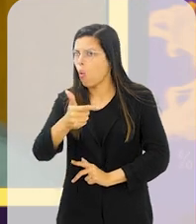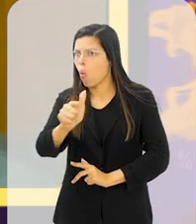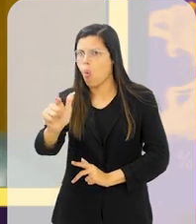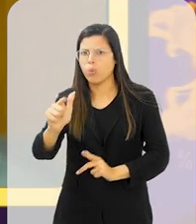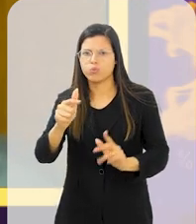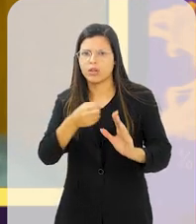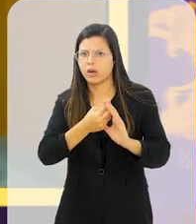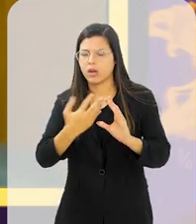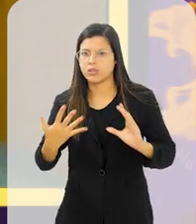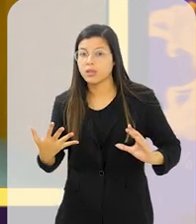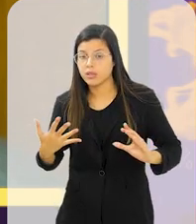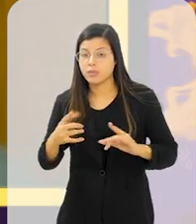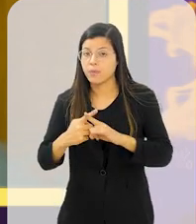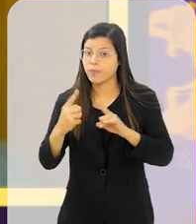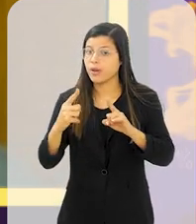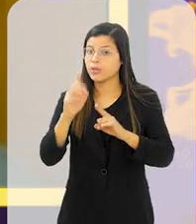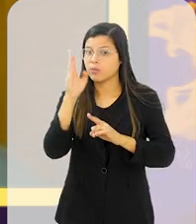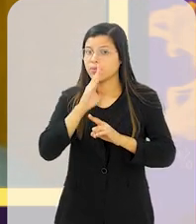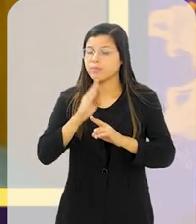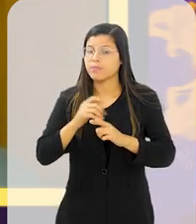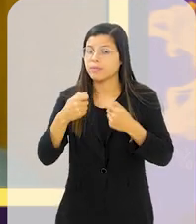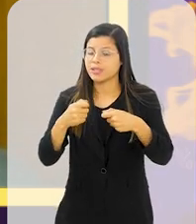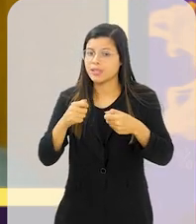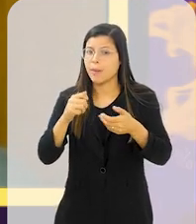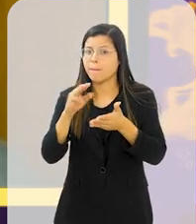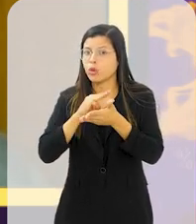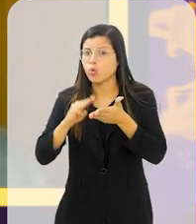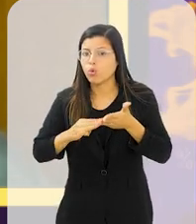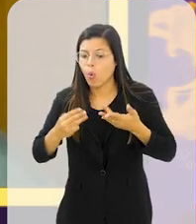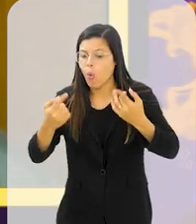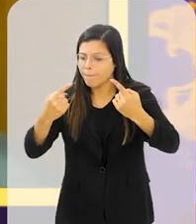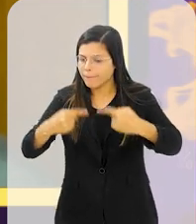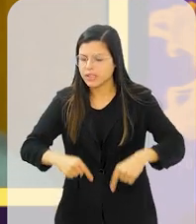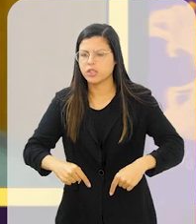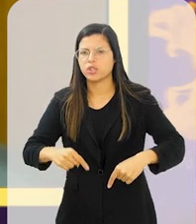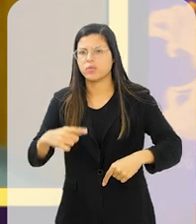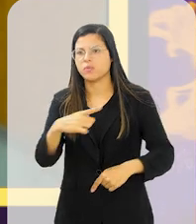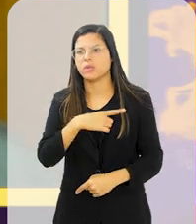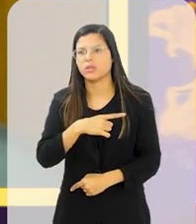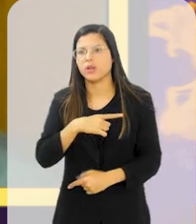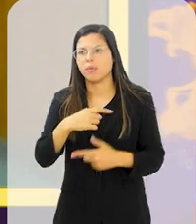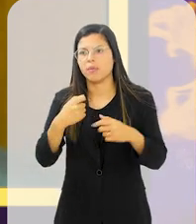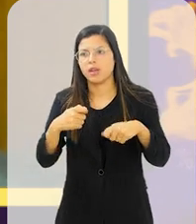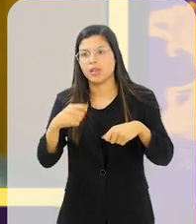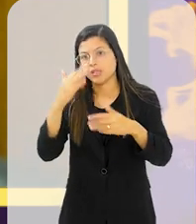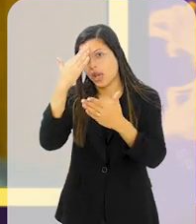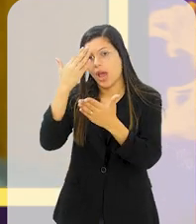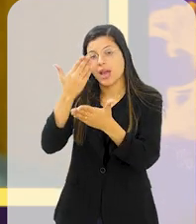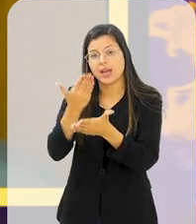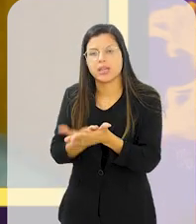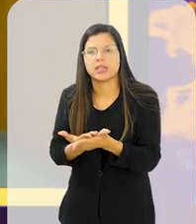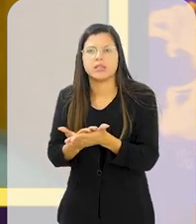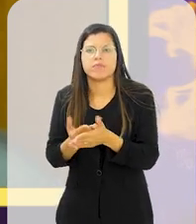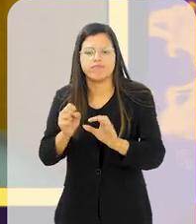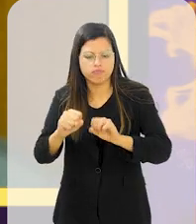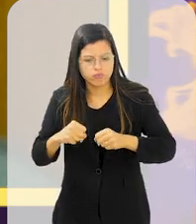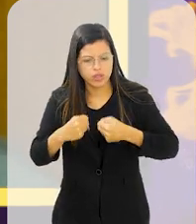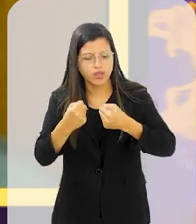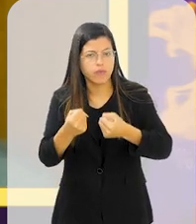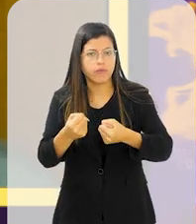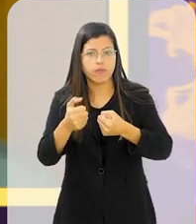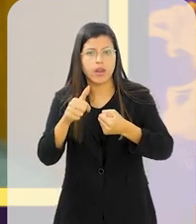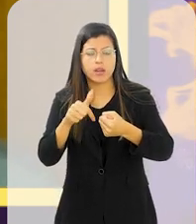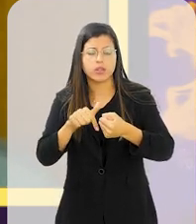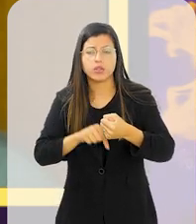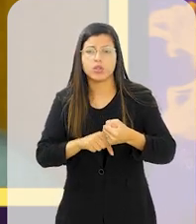ser competitivo com a metodologia que ele implementar. E ele precisa ser mais... O Dorival precisa acreditar mais no que ele realmente defende